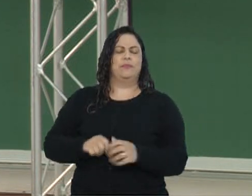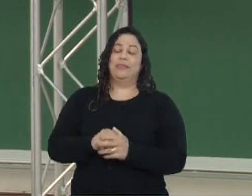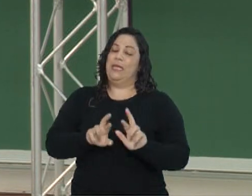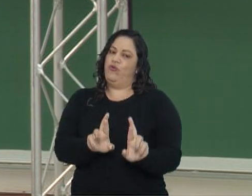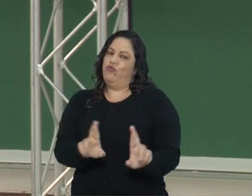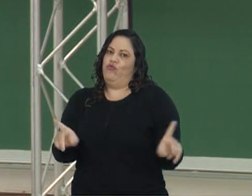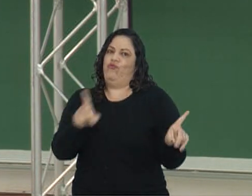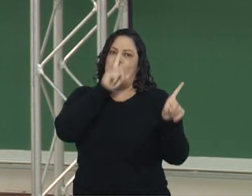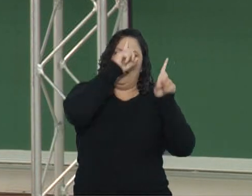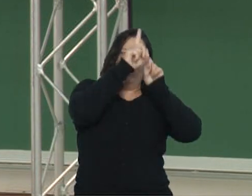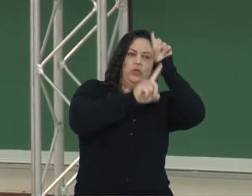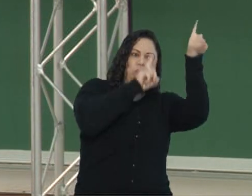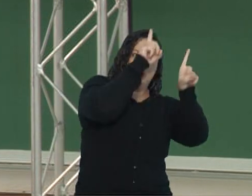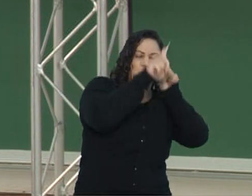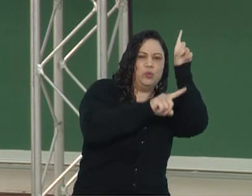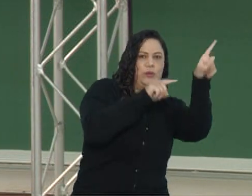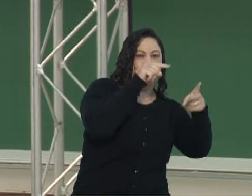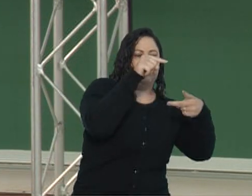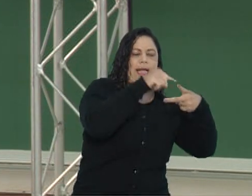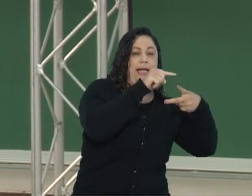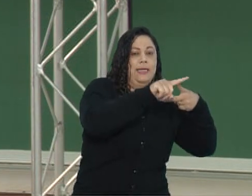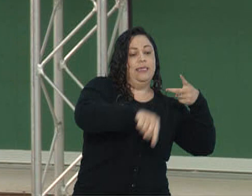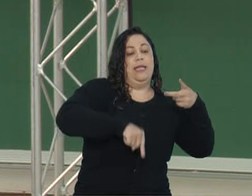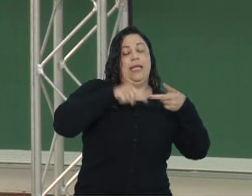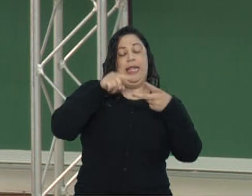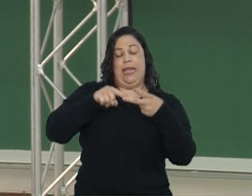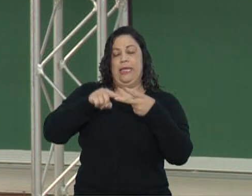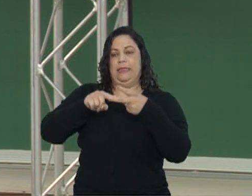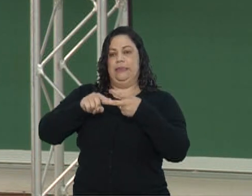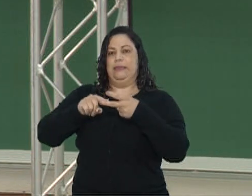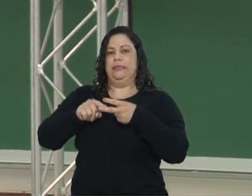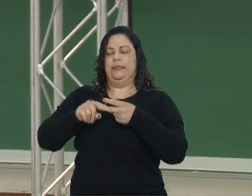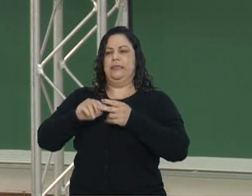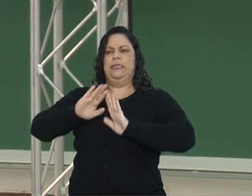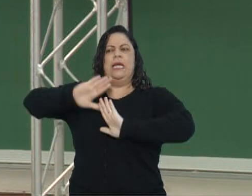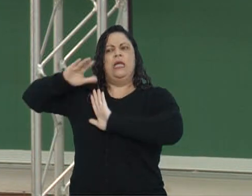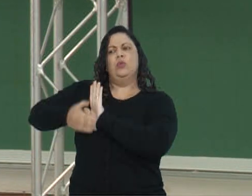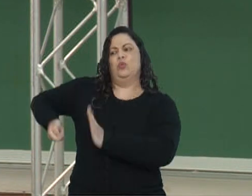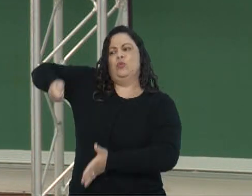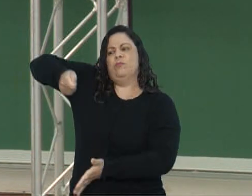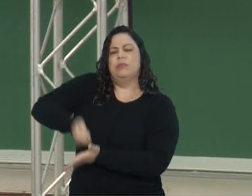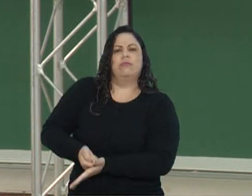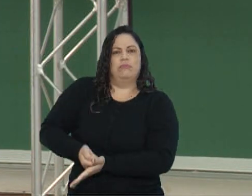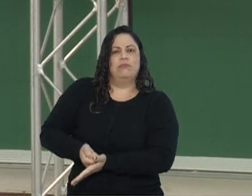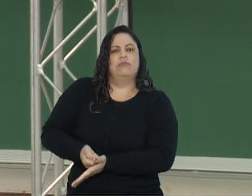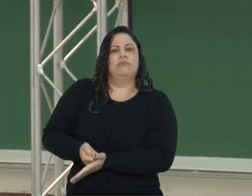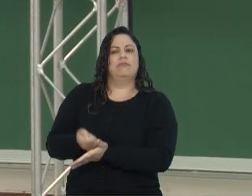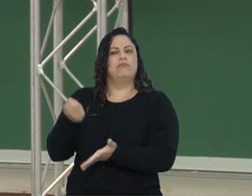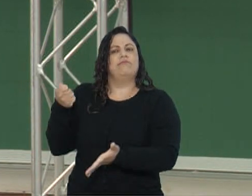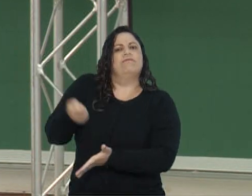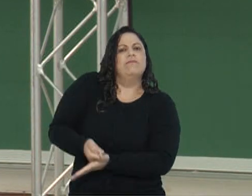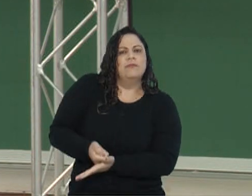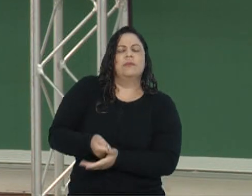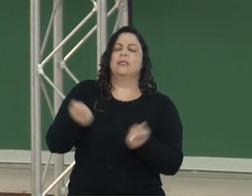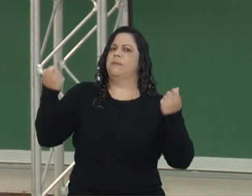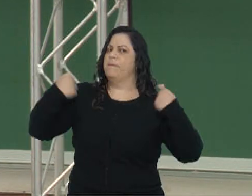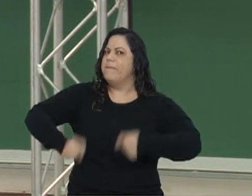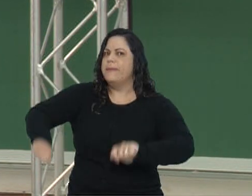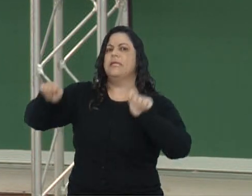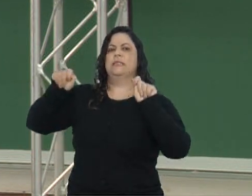autoritarismo, que é imposto a goela abaixo, né? No poder totalitarismo há uma certa ideologia do totalitarismo, há uma